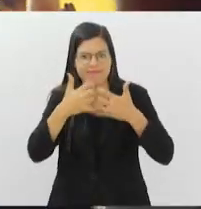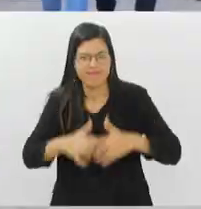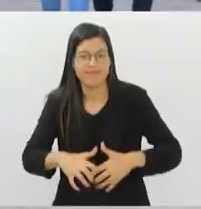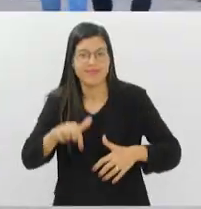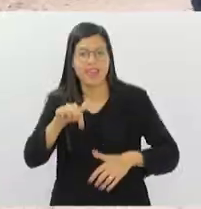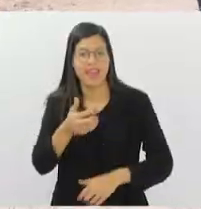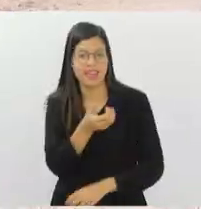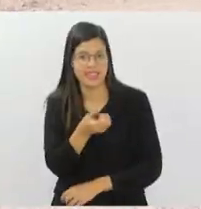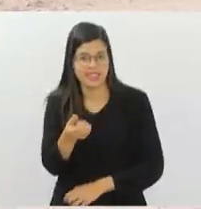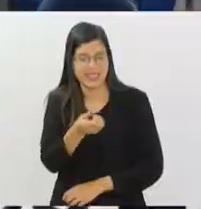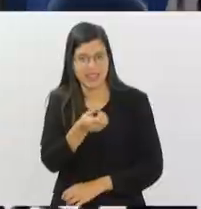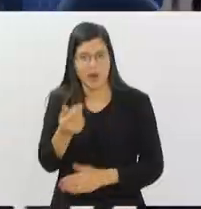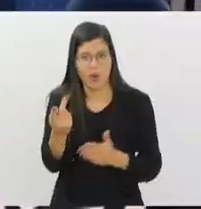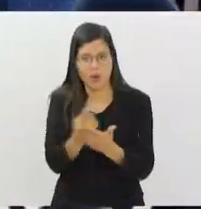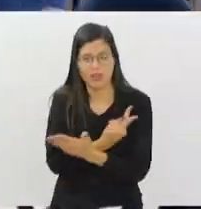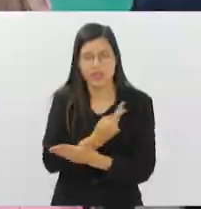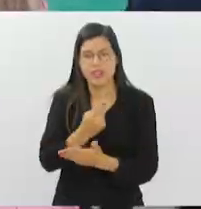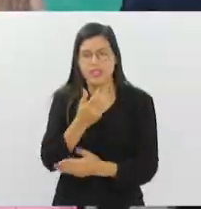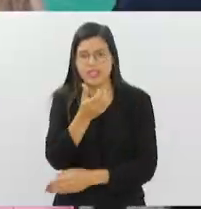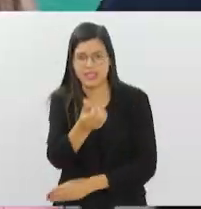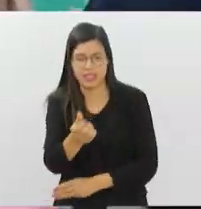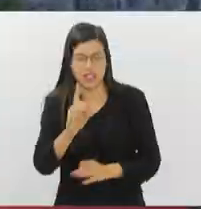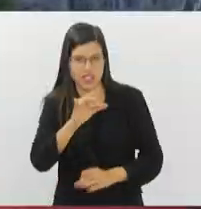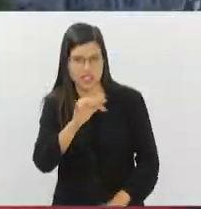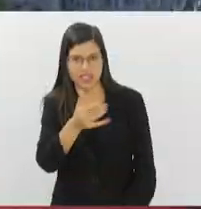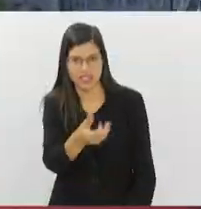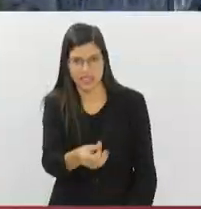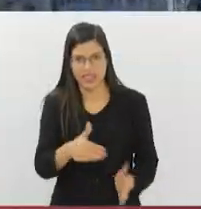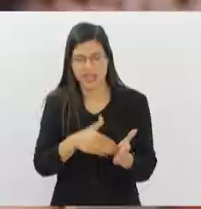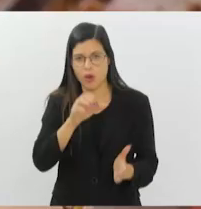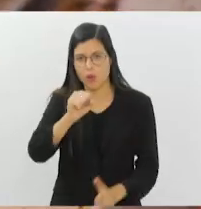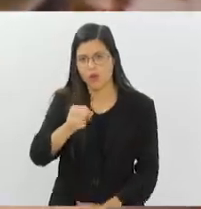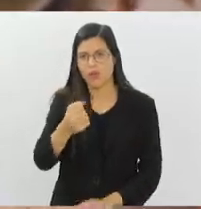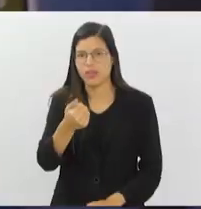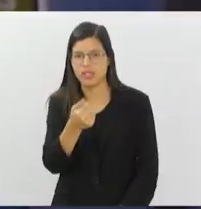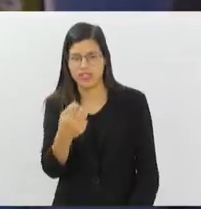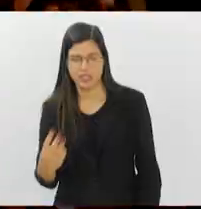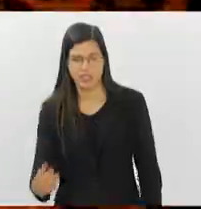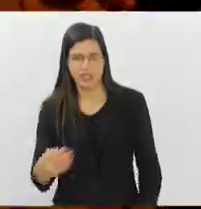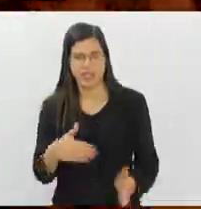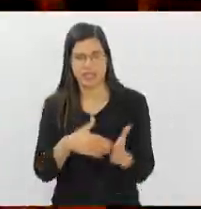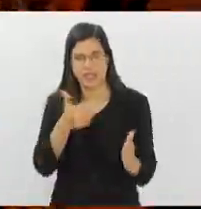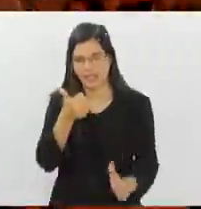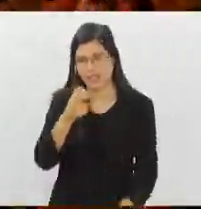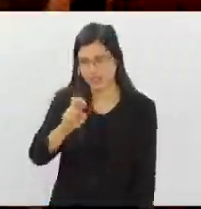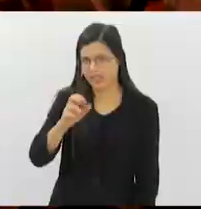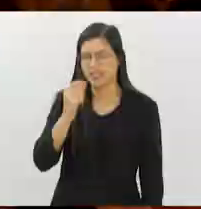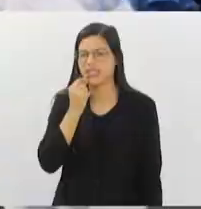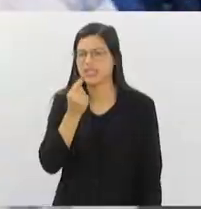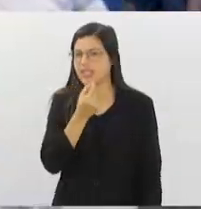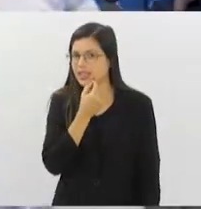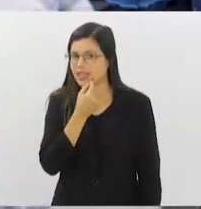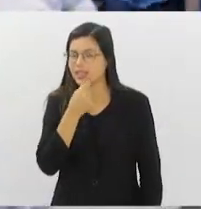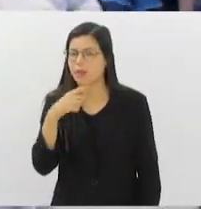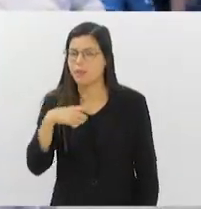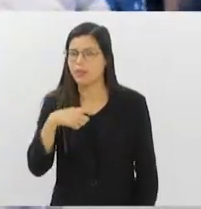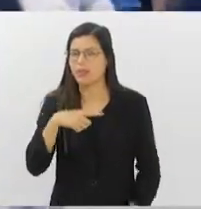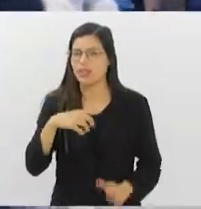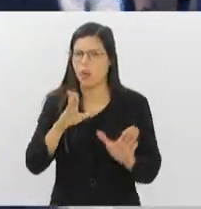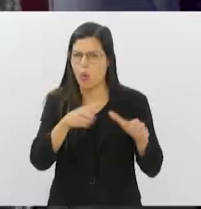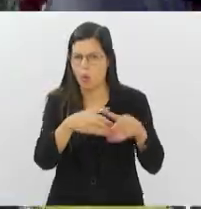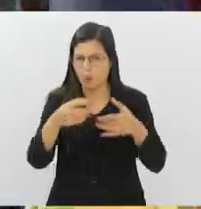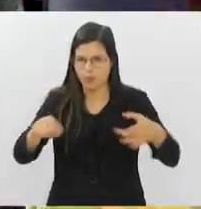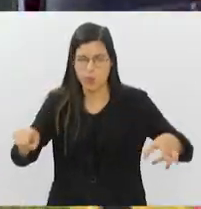sexta edição acontecerá de 6 a 8 de setembro e de 13 a 15 de setembro cont tributos a bandas icônicas e